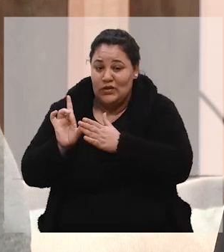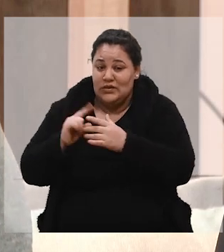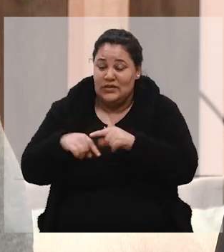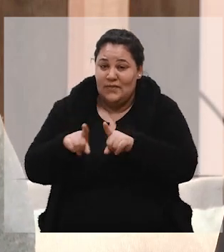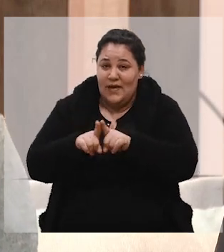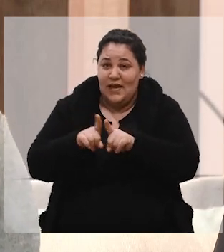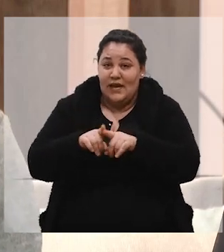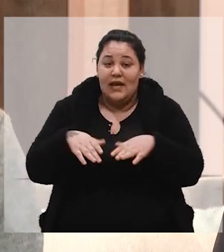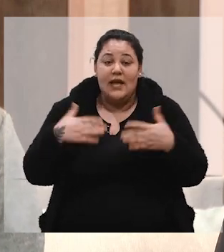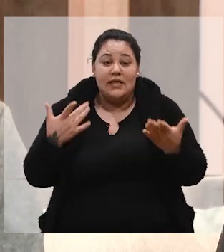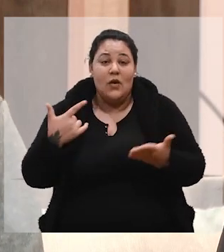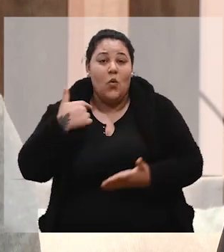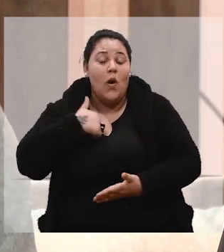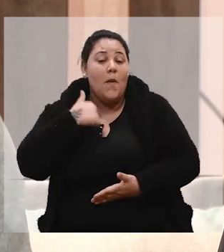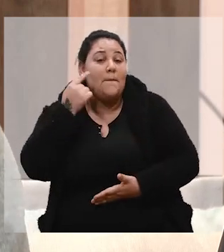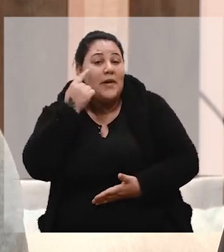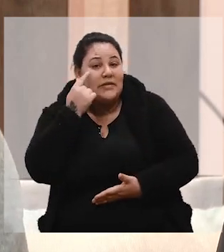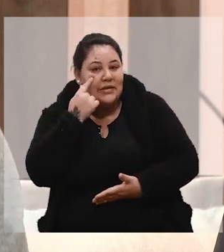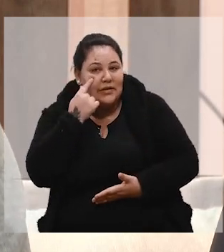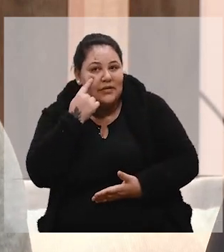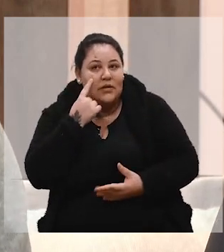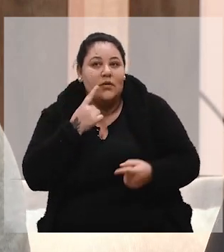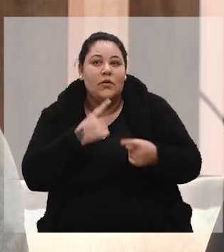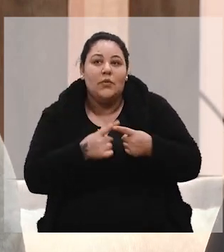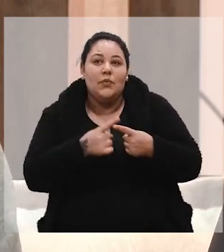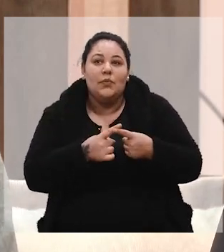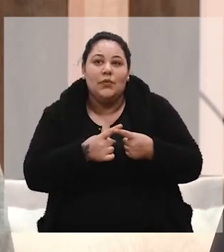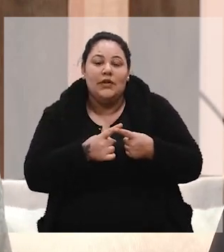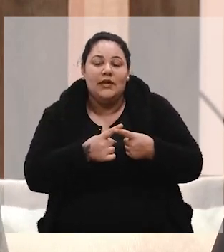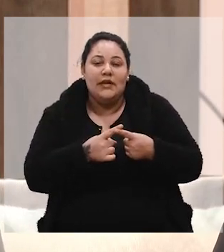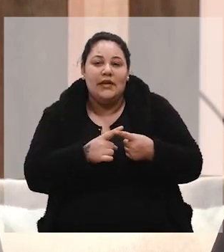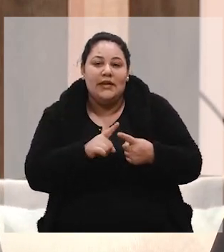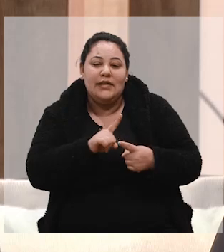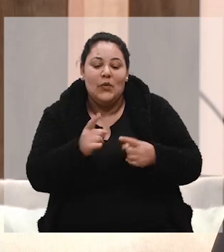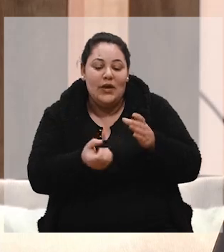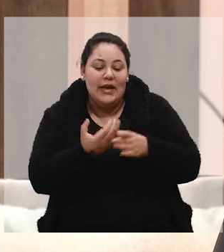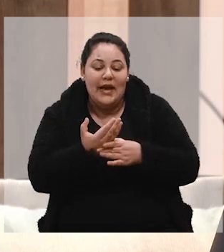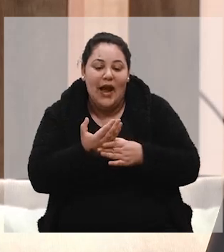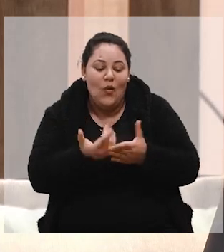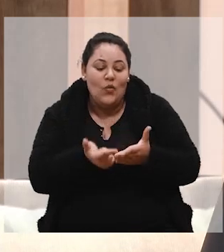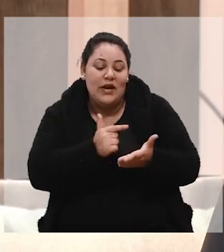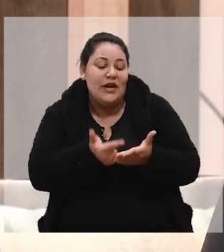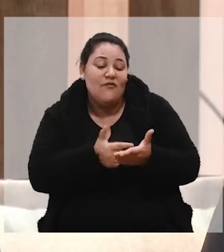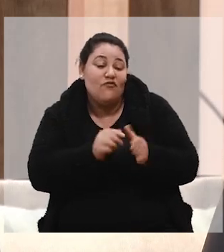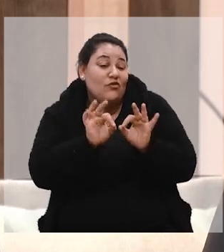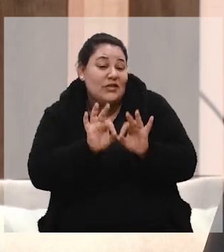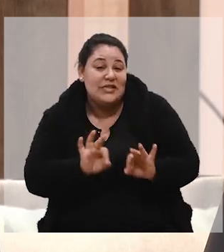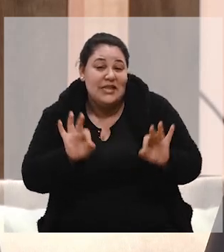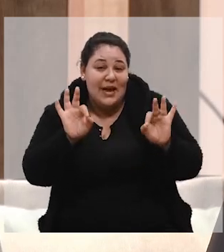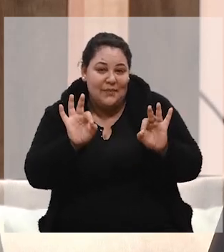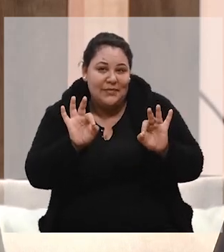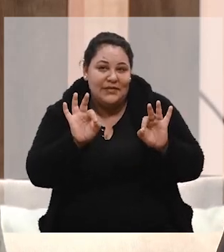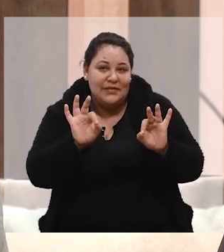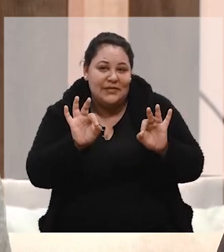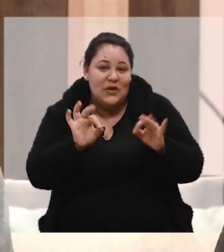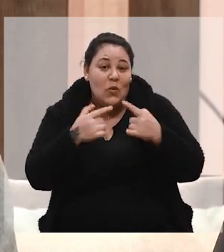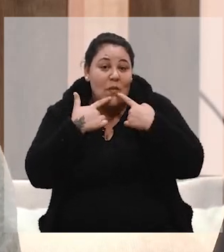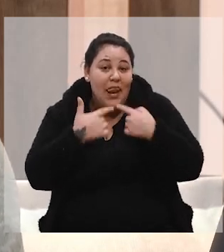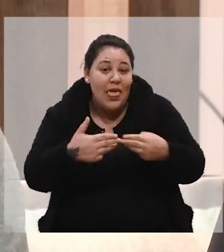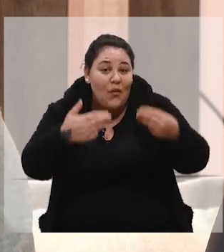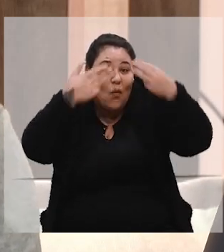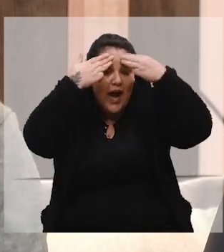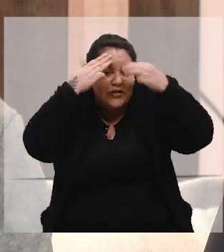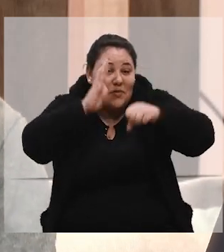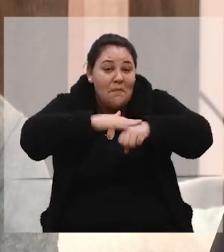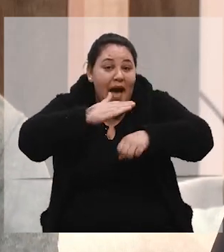naquela época, né? Então eu pensei, por que não introduzir um livro simples, com